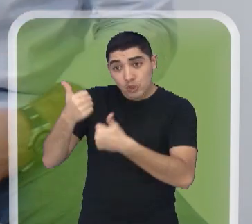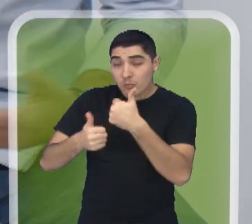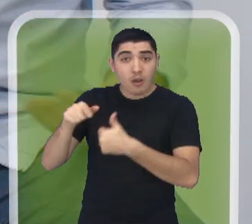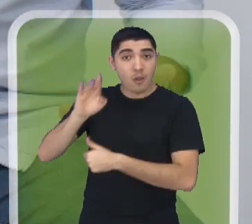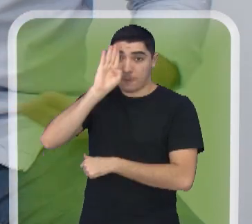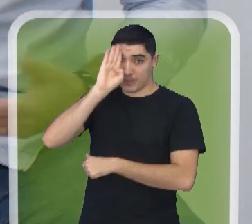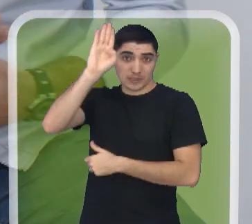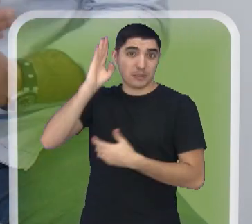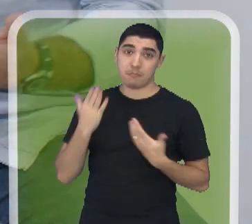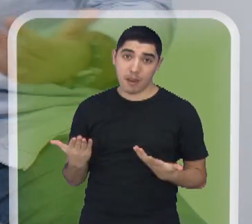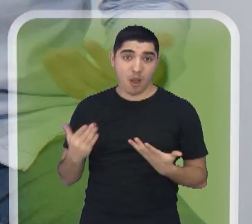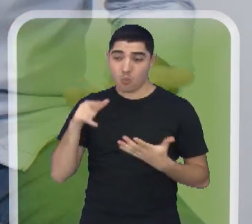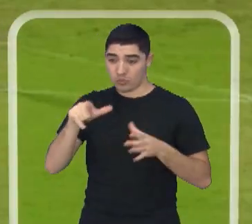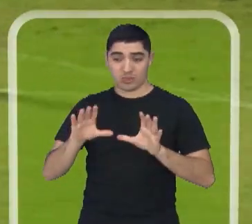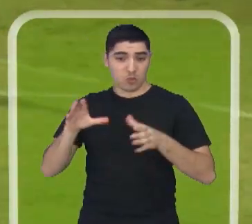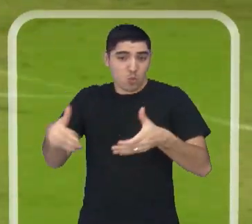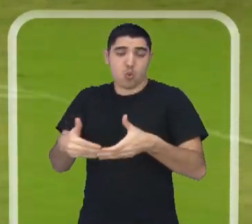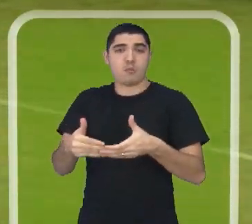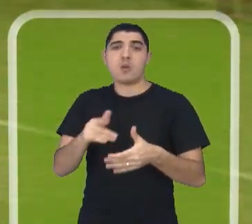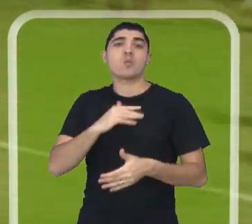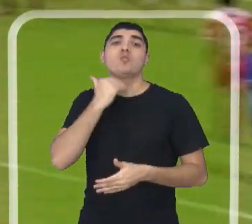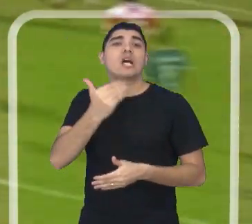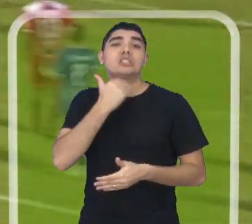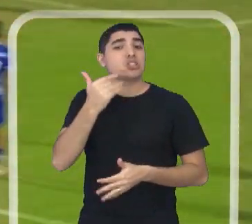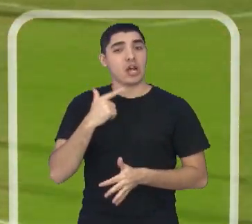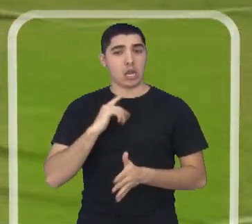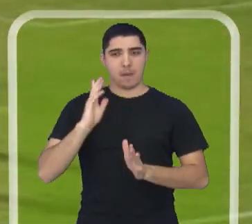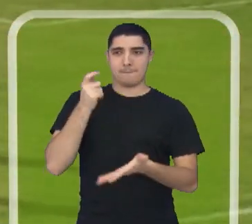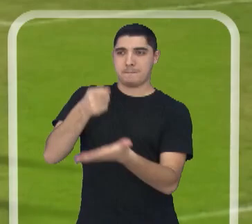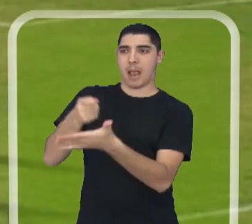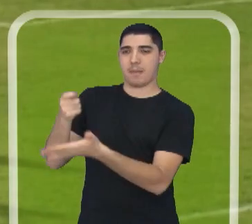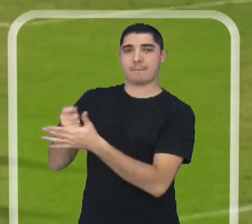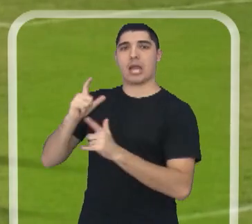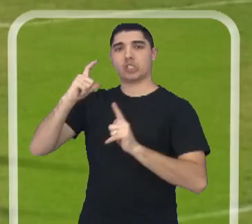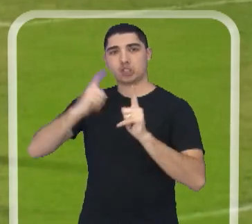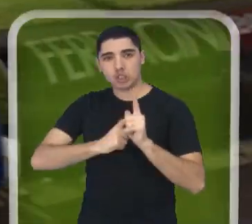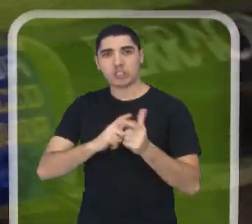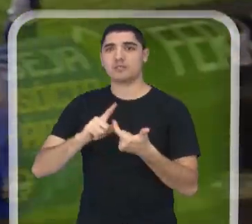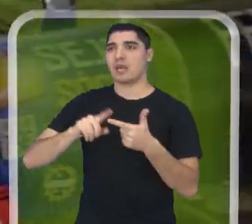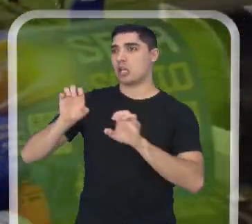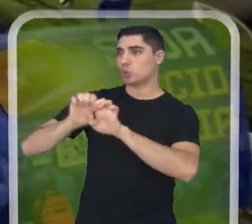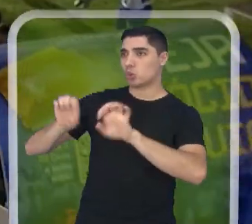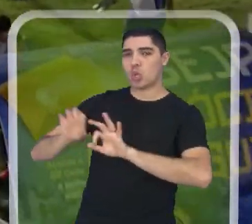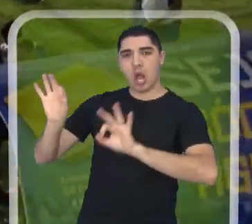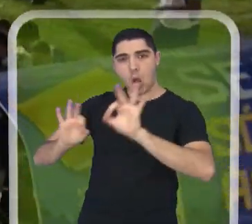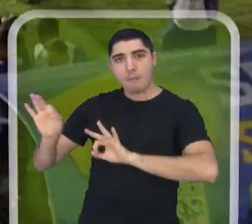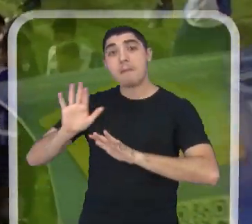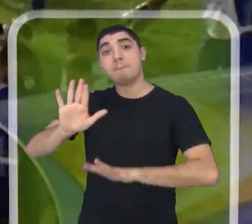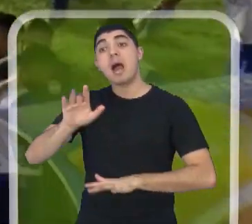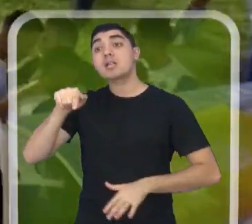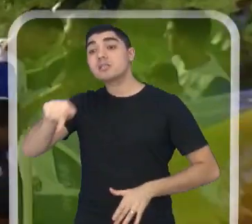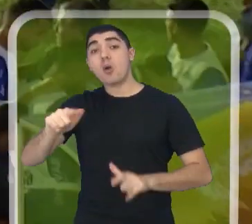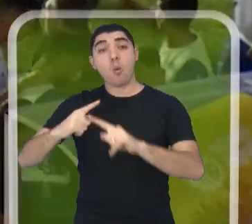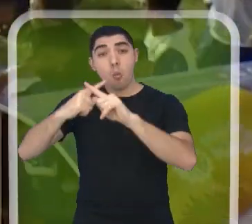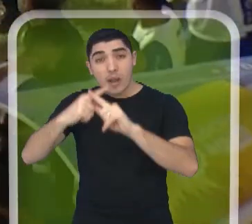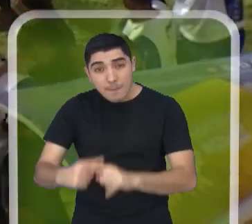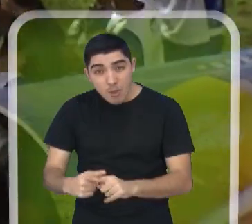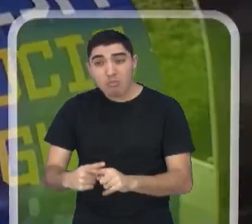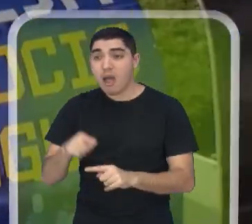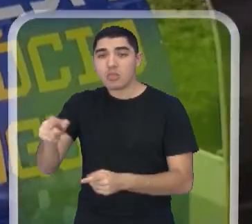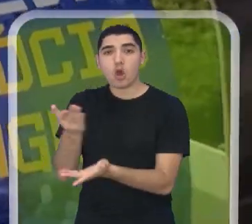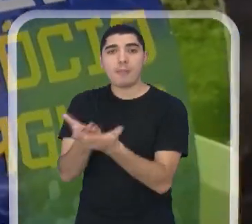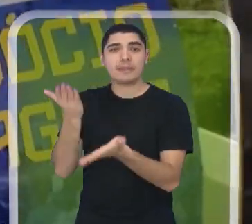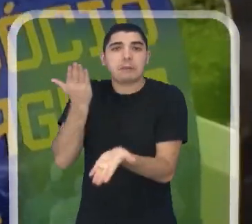adianta nada também ficar criando toda uma estrutura se nós iniciamos muito mal o campeonato, né? Então, realmente, a gente deixou um pouquinho de